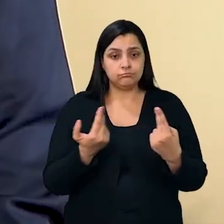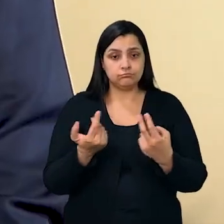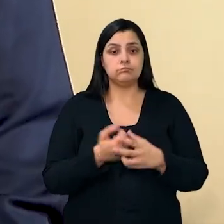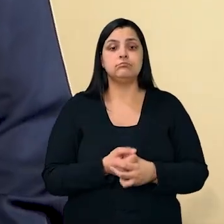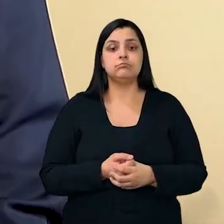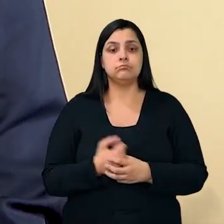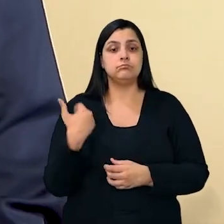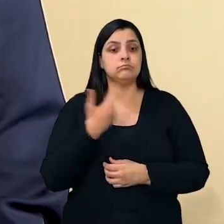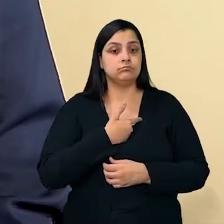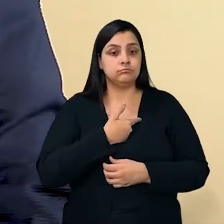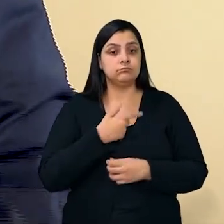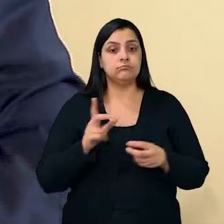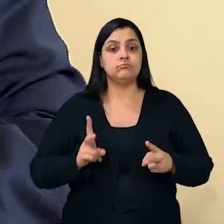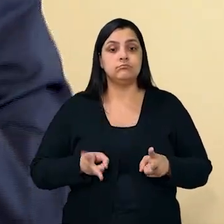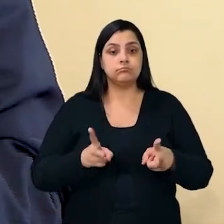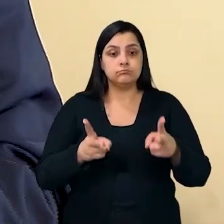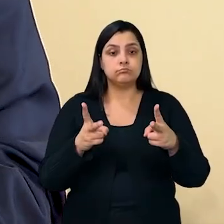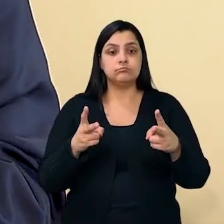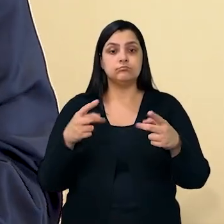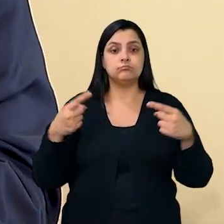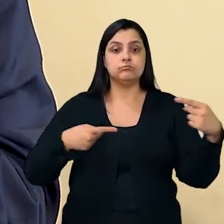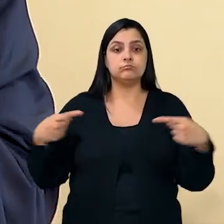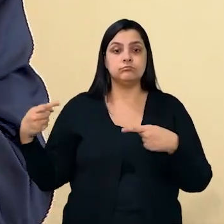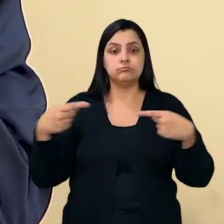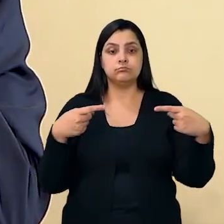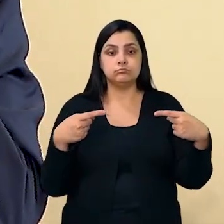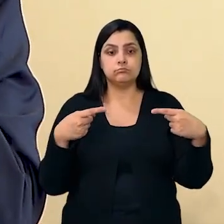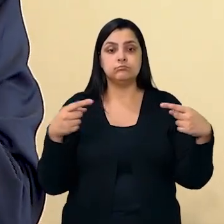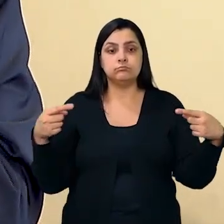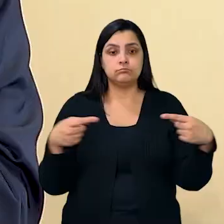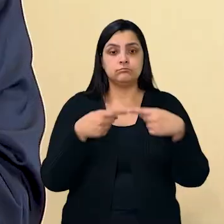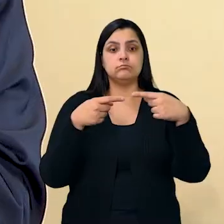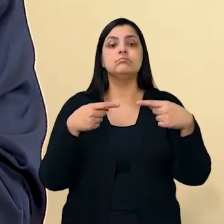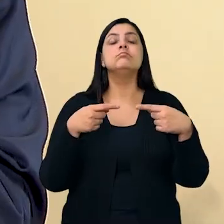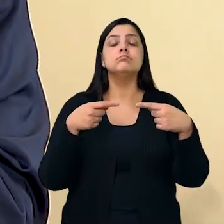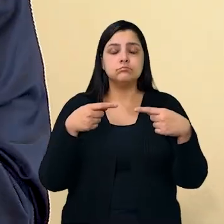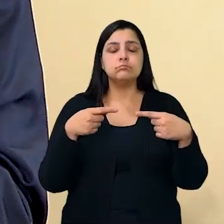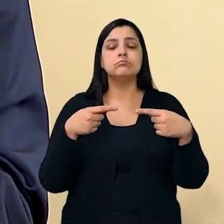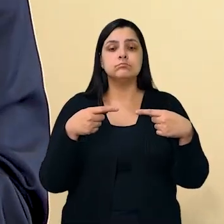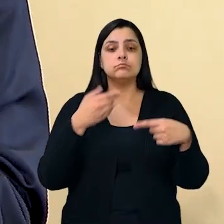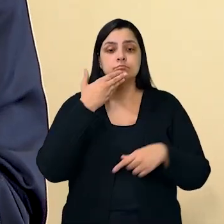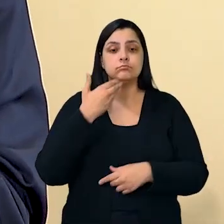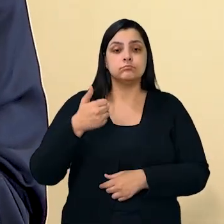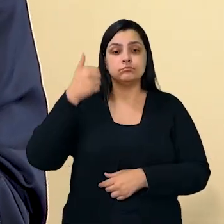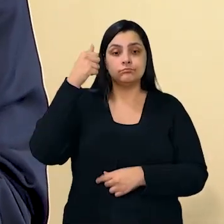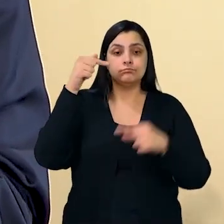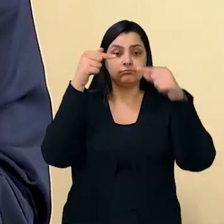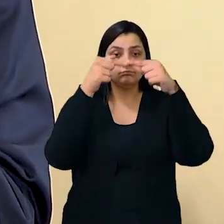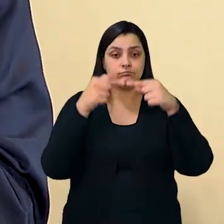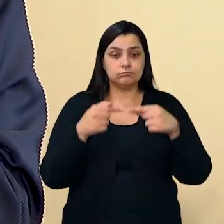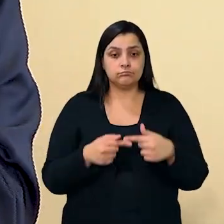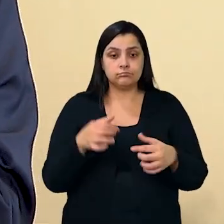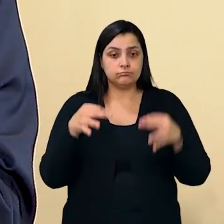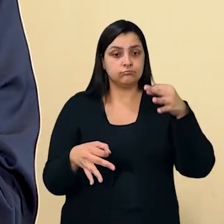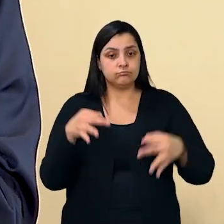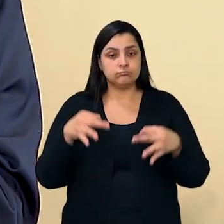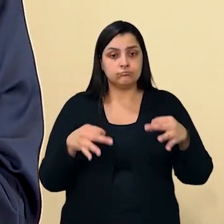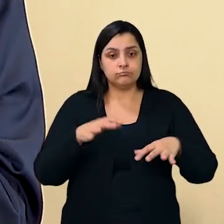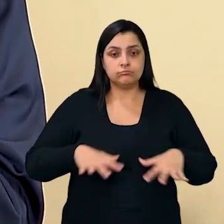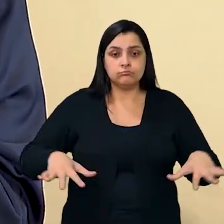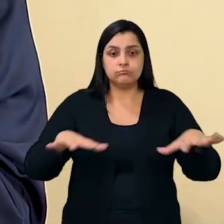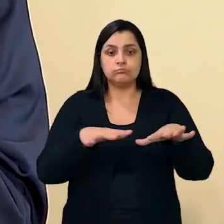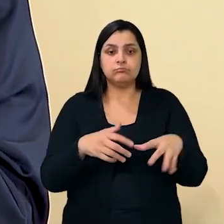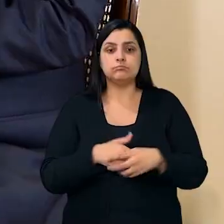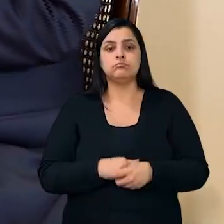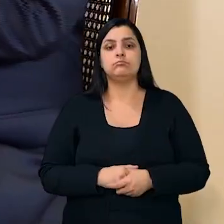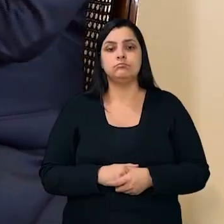possa cada vez mais debater para se chegar ao aperfeiçoamento da prestação